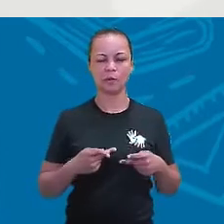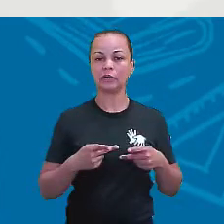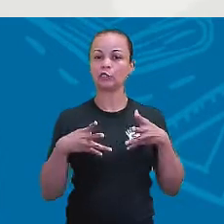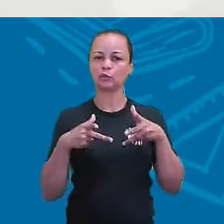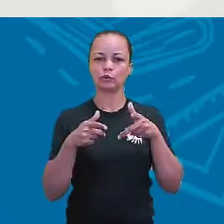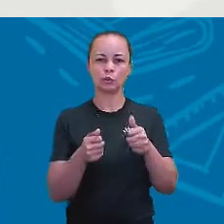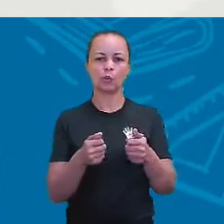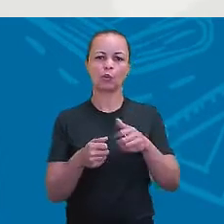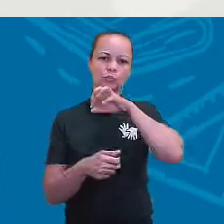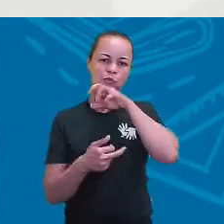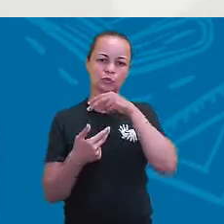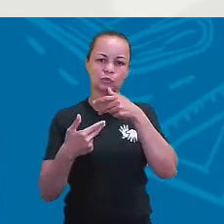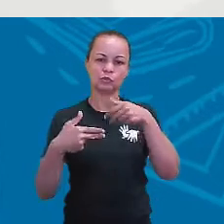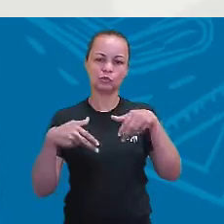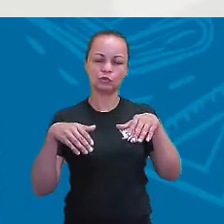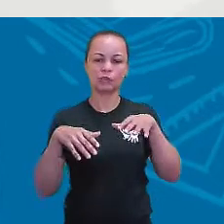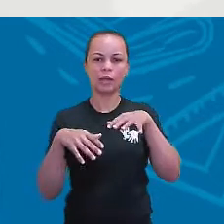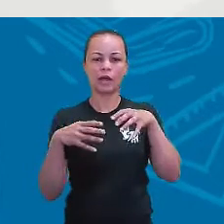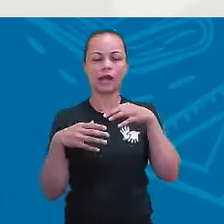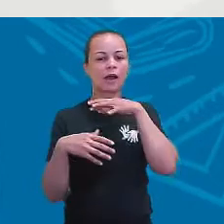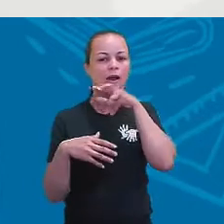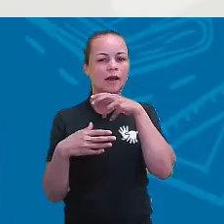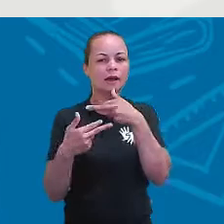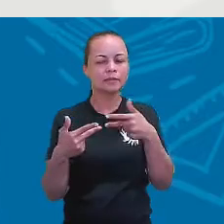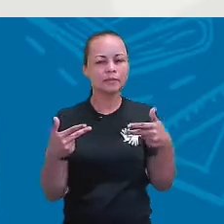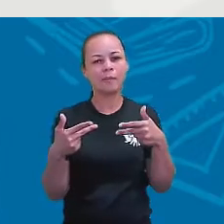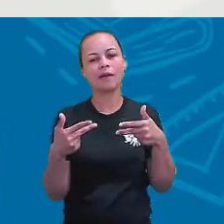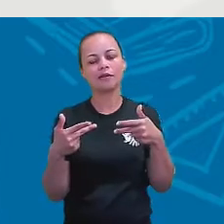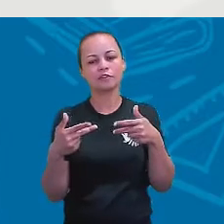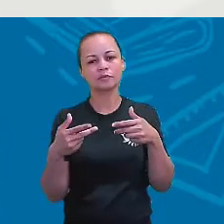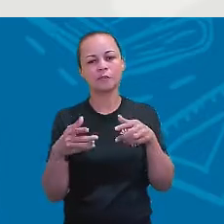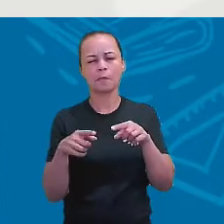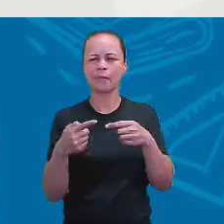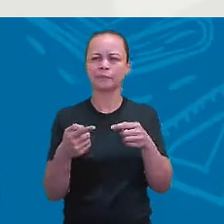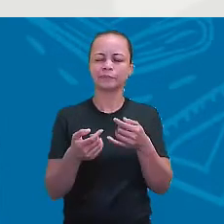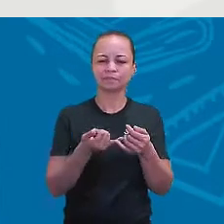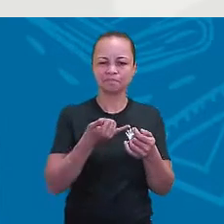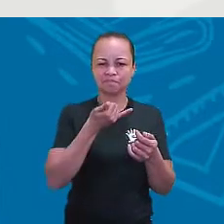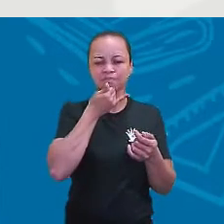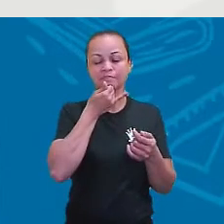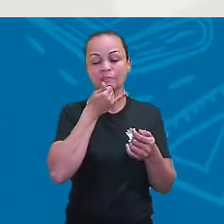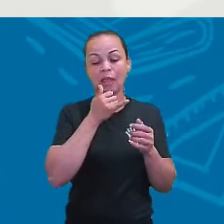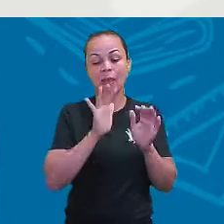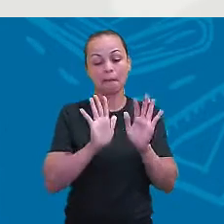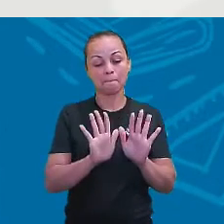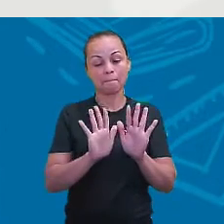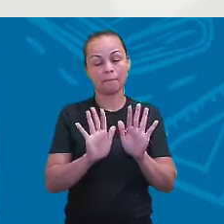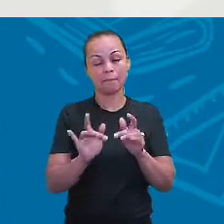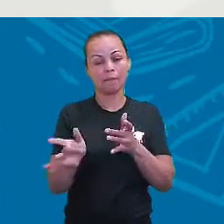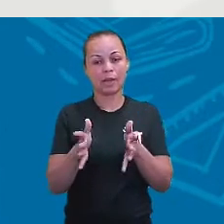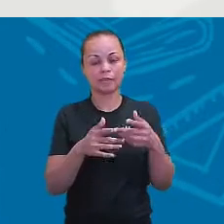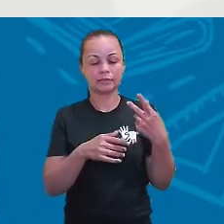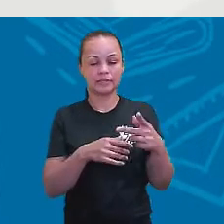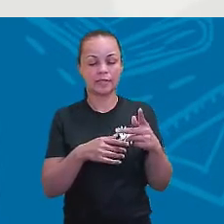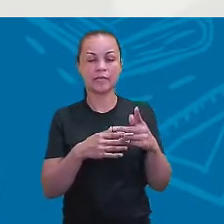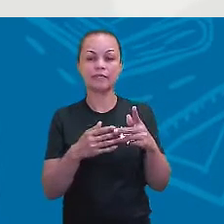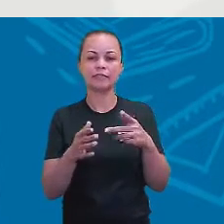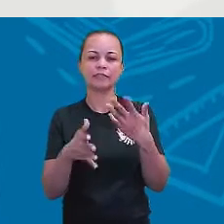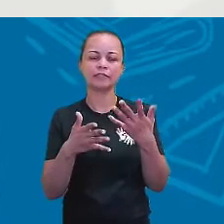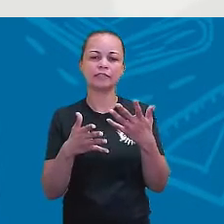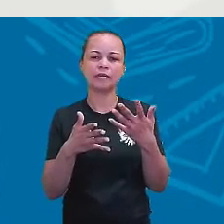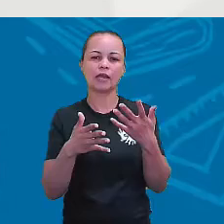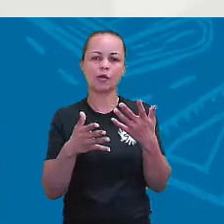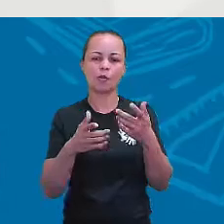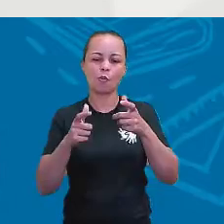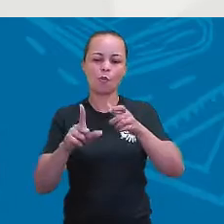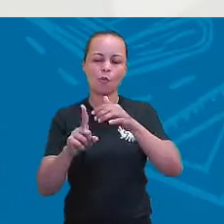os demais animais. Triste o que eu te disse, pode até ter sido, mas lembre-se que aqui é um ambiente de dar conhecimento,